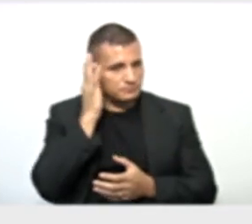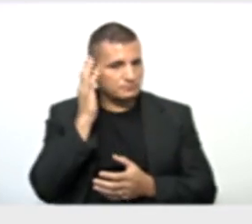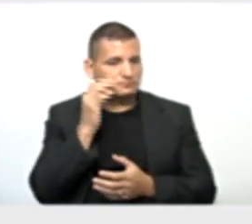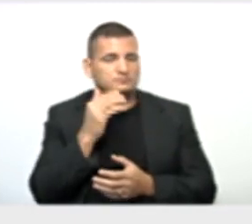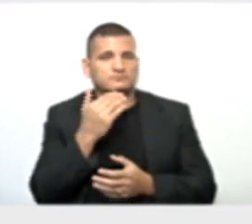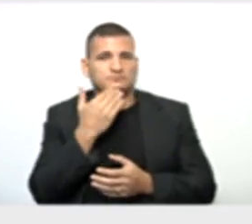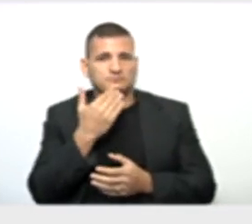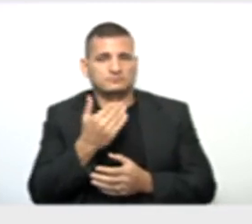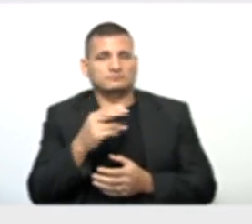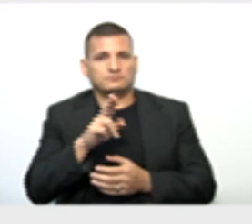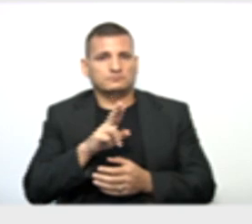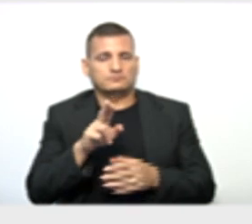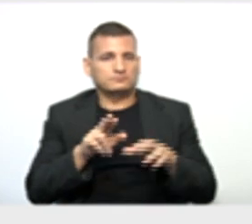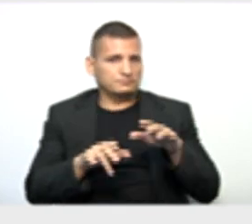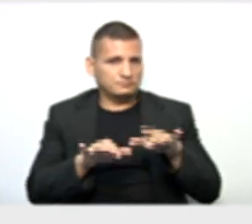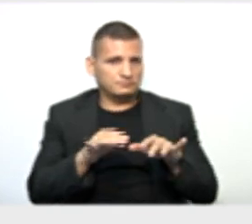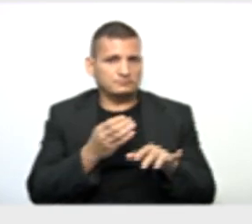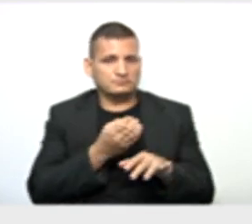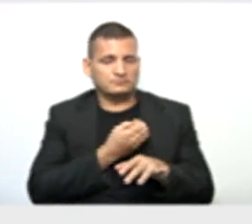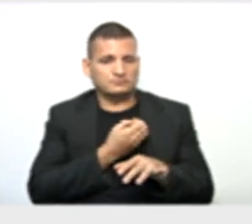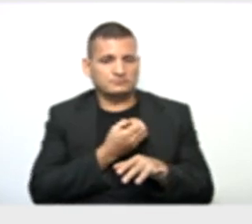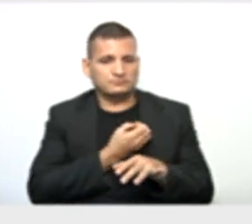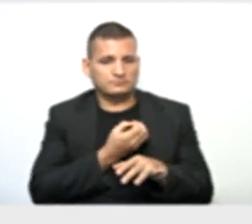usuário digite um número.